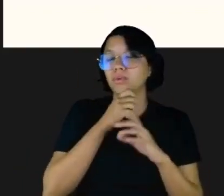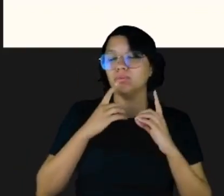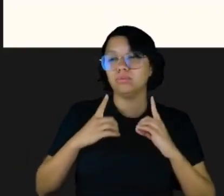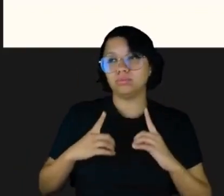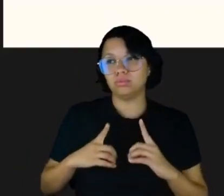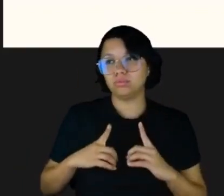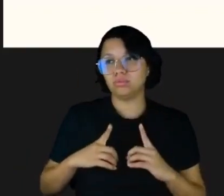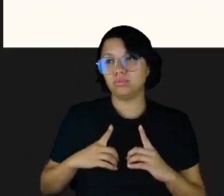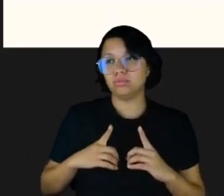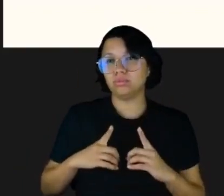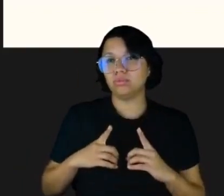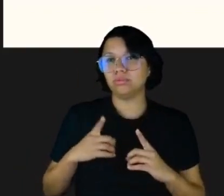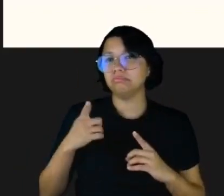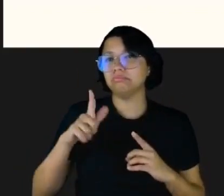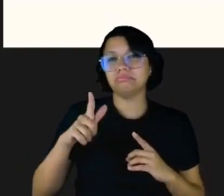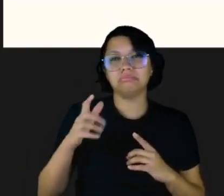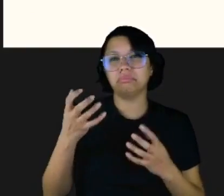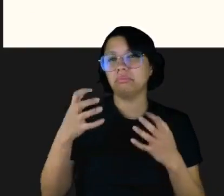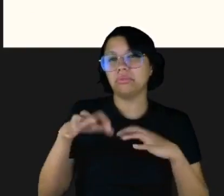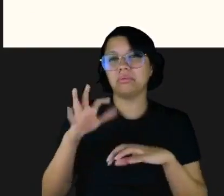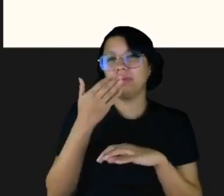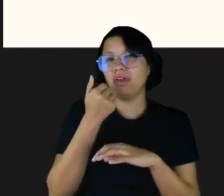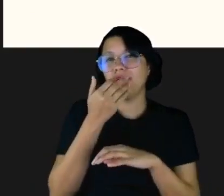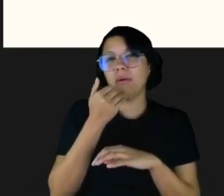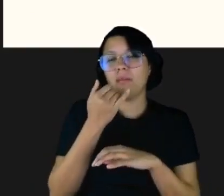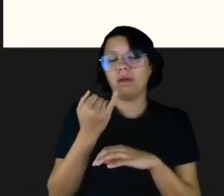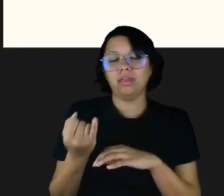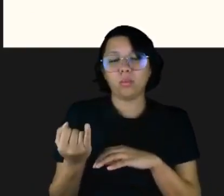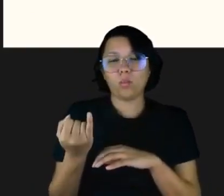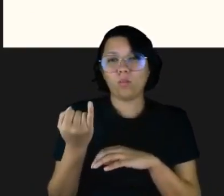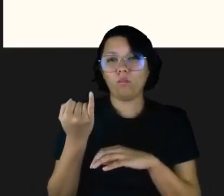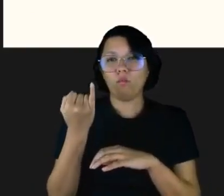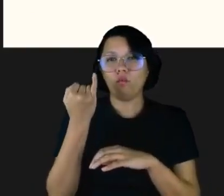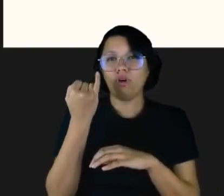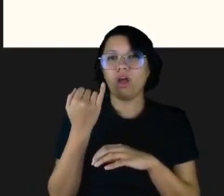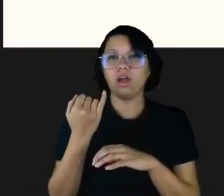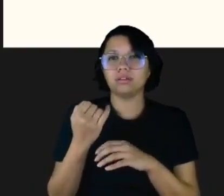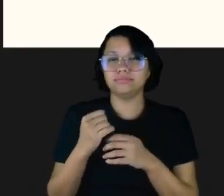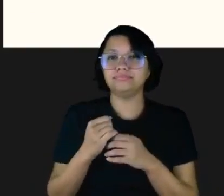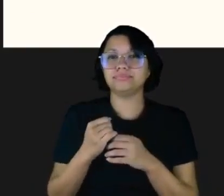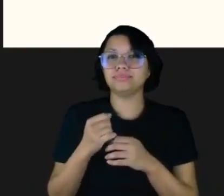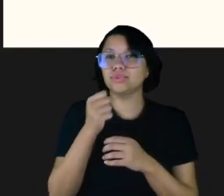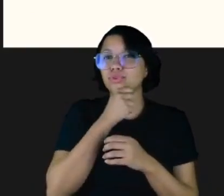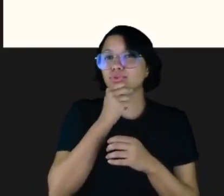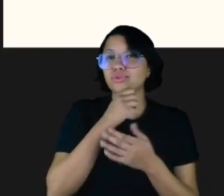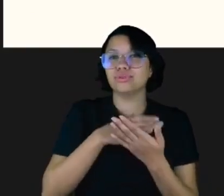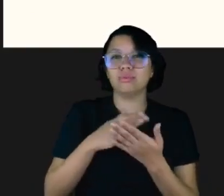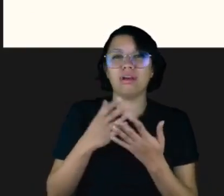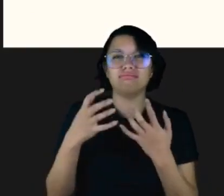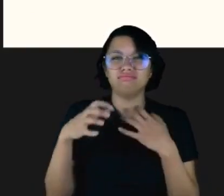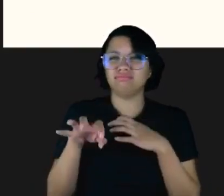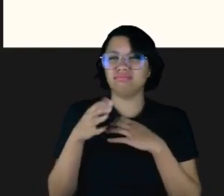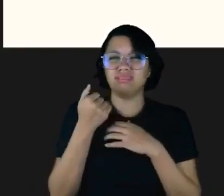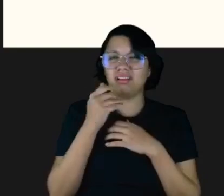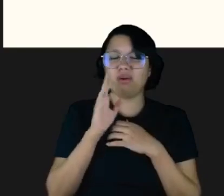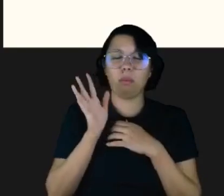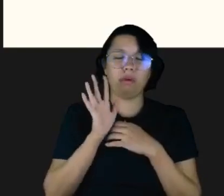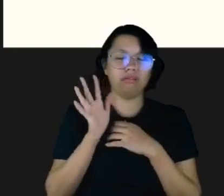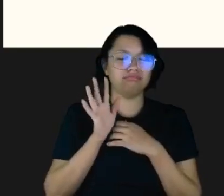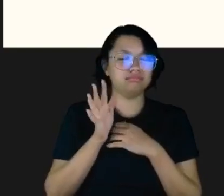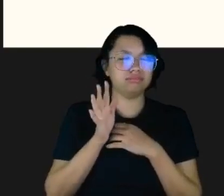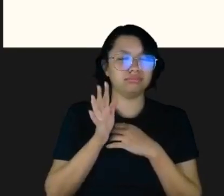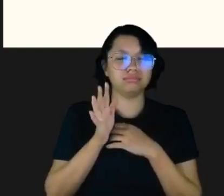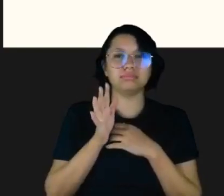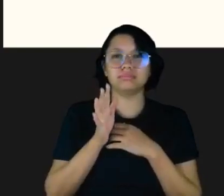de apetite e, consequentemente, a redução de peso. Idoso que começou a não querer se alimentar muito bem,